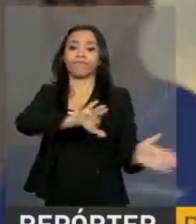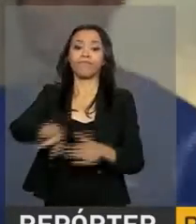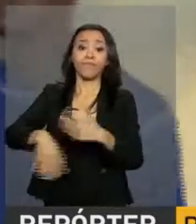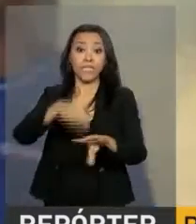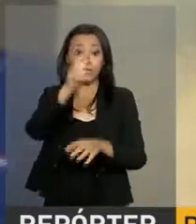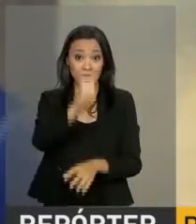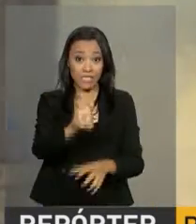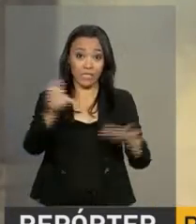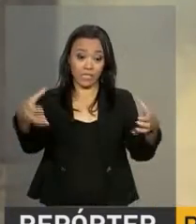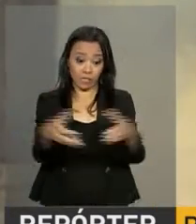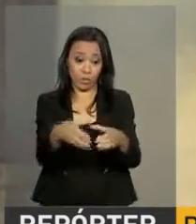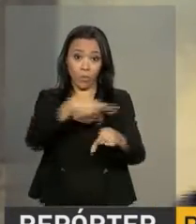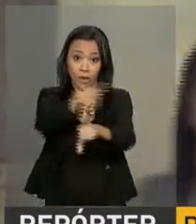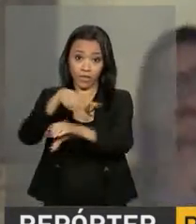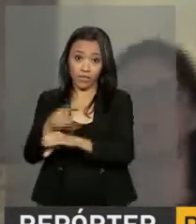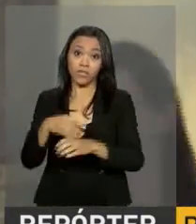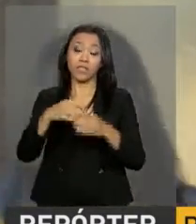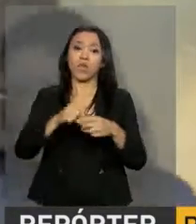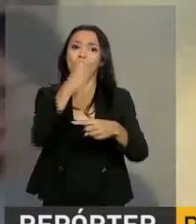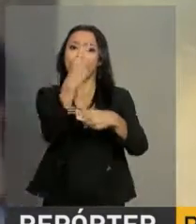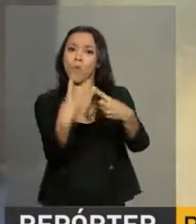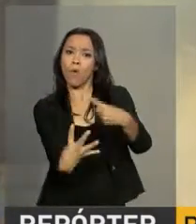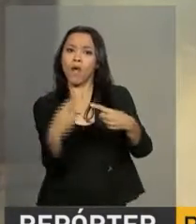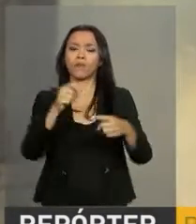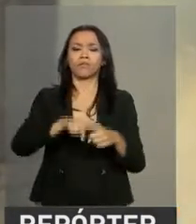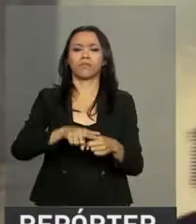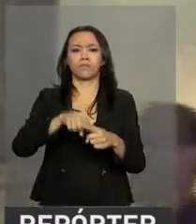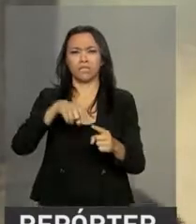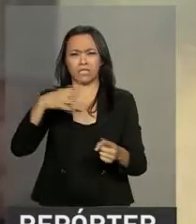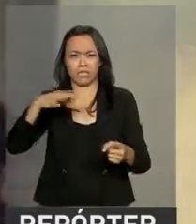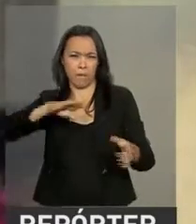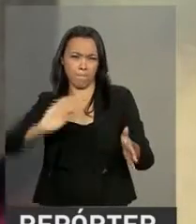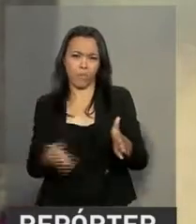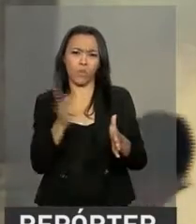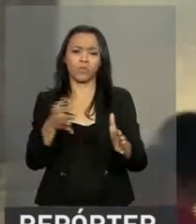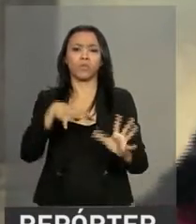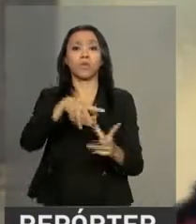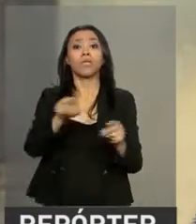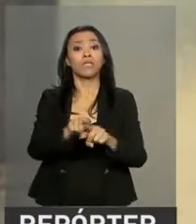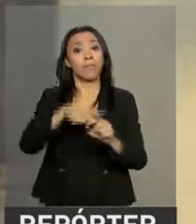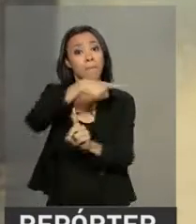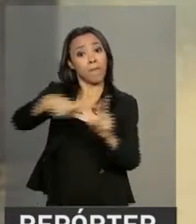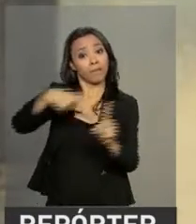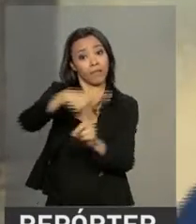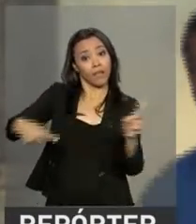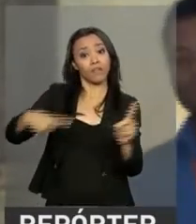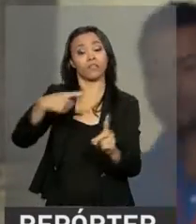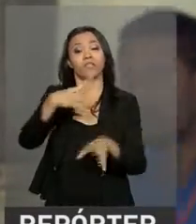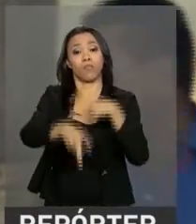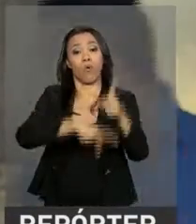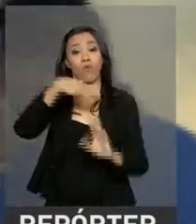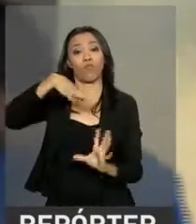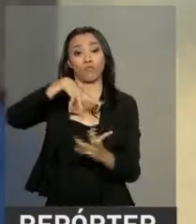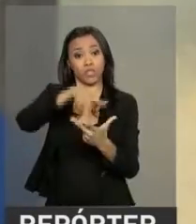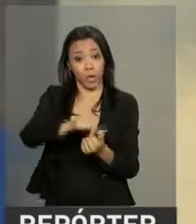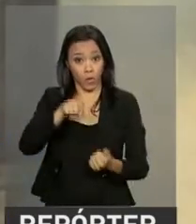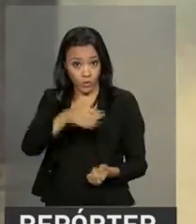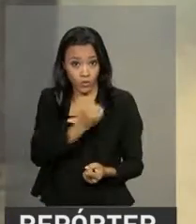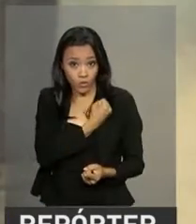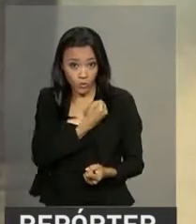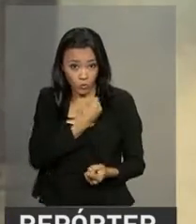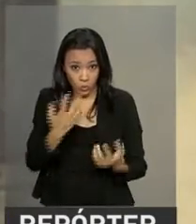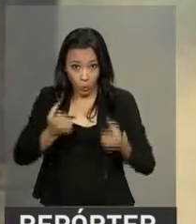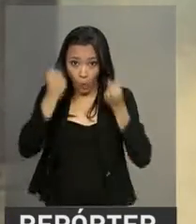14 da produção e do território do planeta e mais da metade da população mundial com esses números de